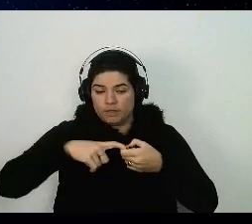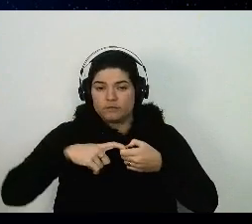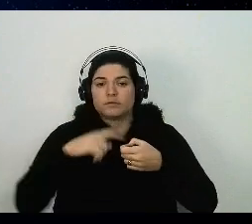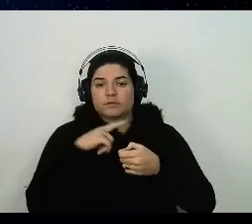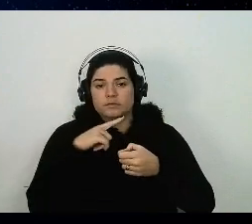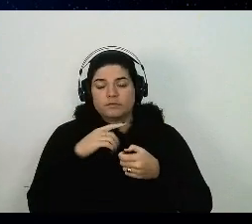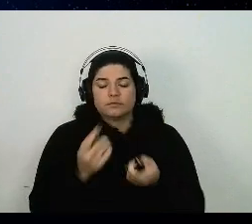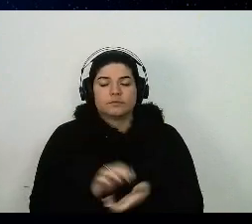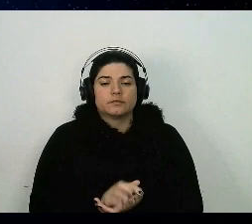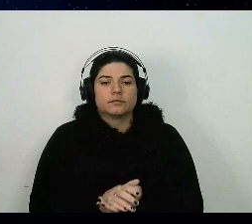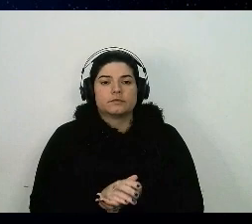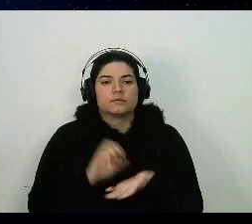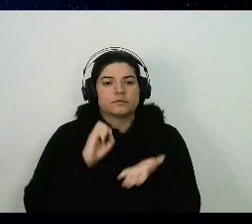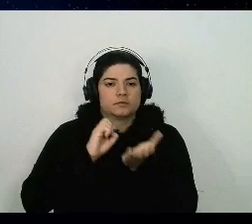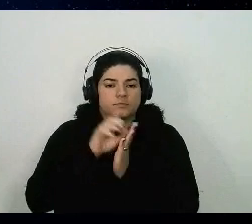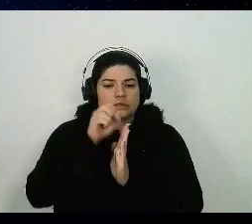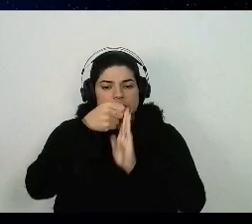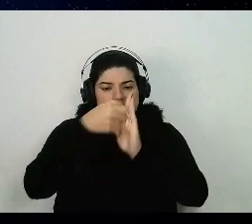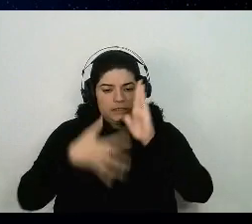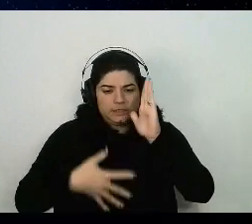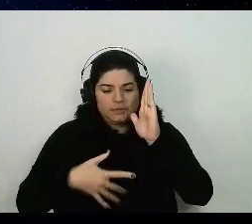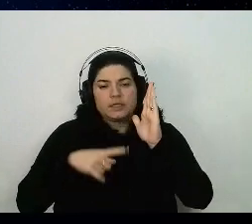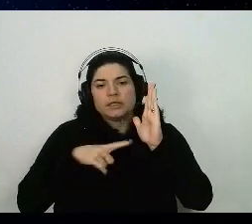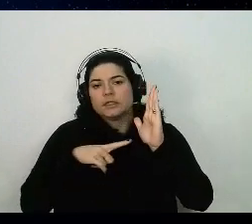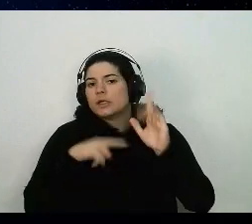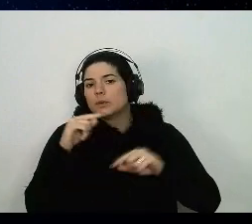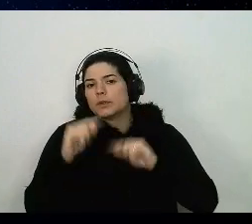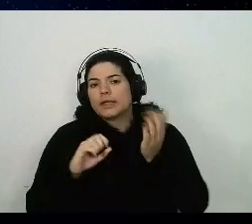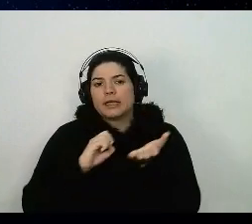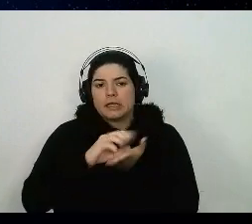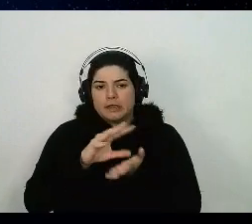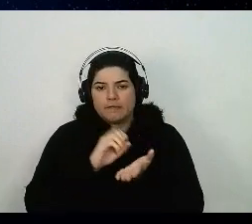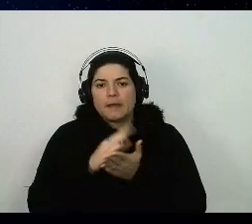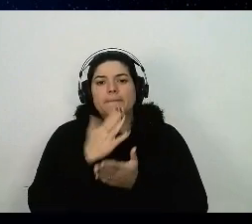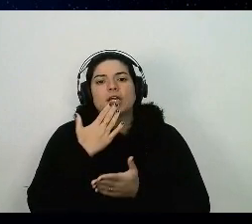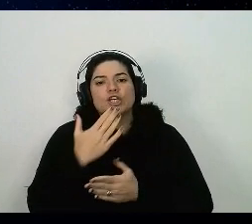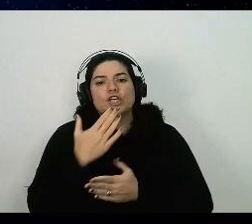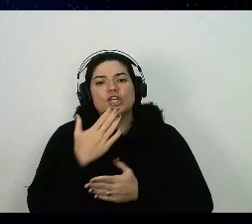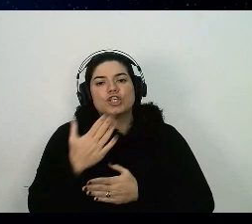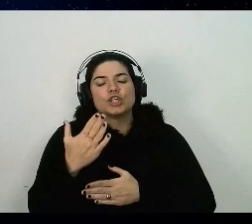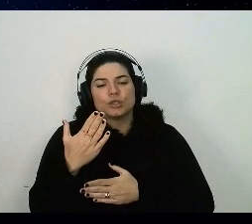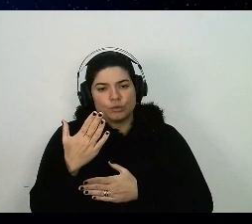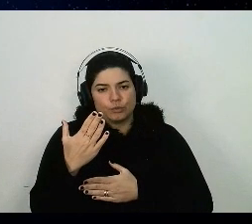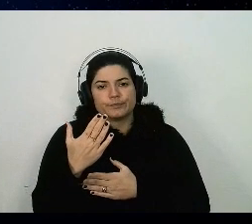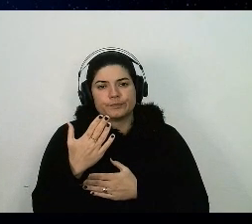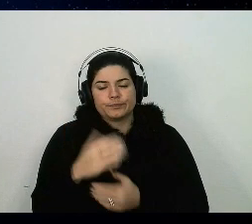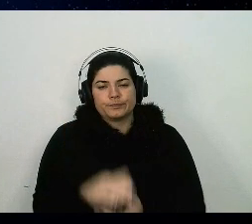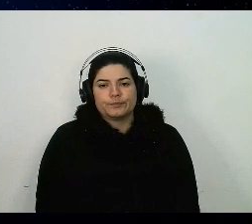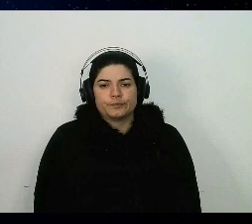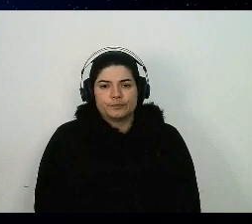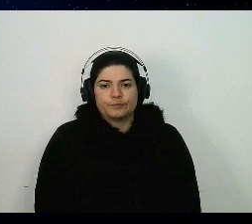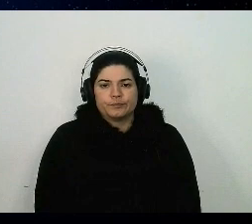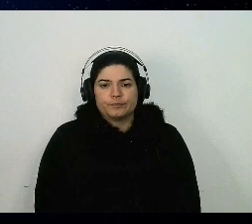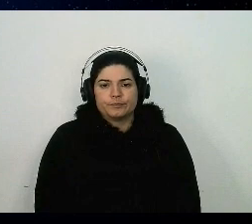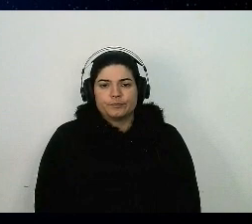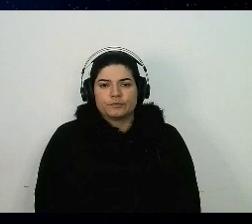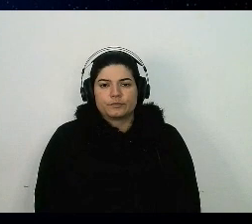script que vai ficar enviando as requisições. Não, gerei o código errado aqui, desculpa,